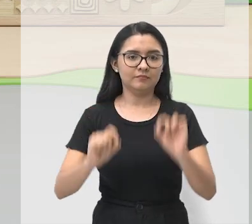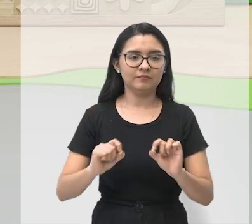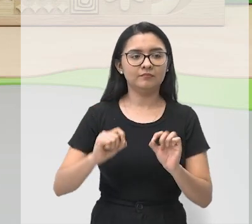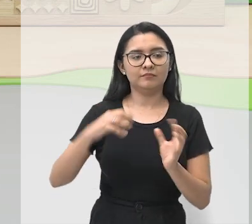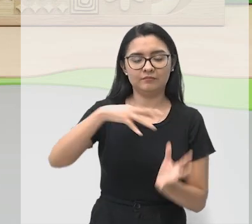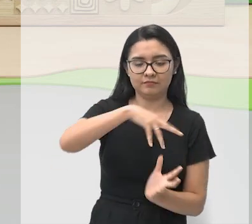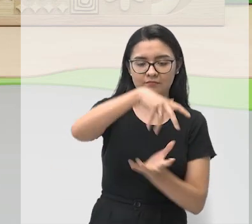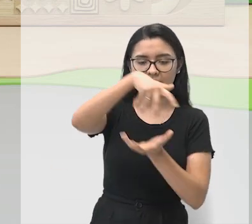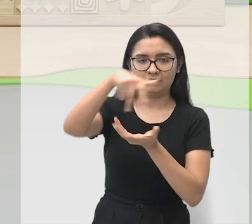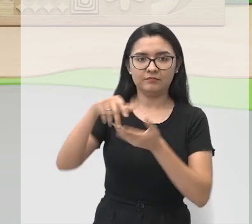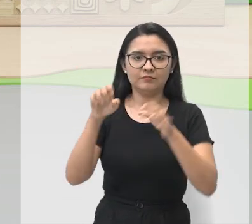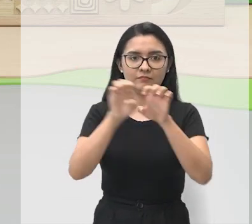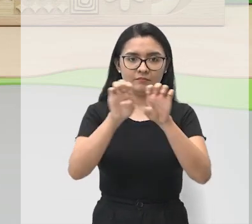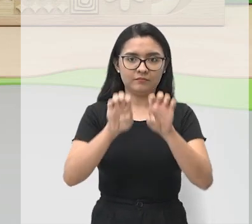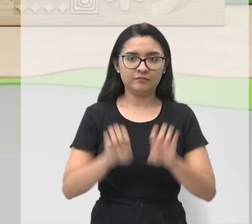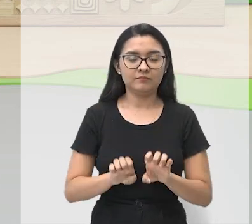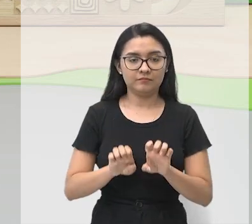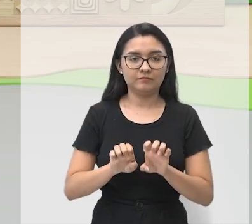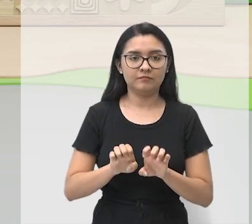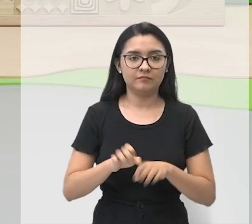Terra.